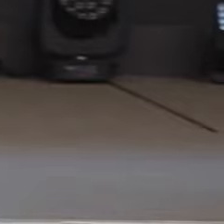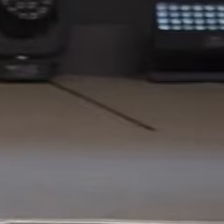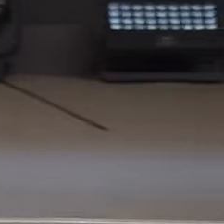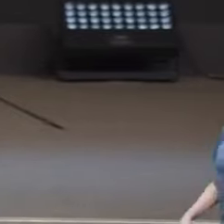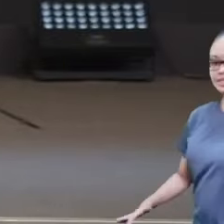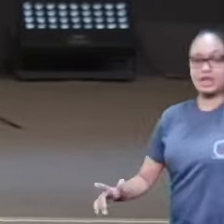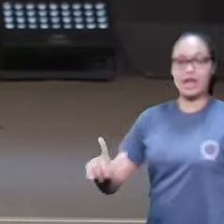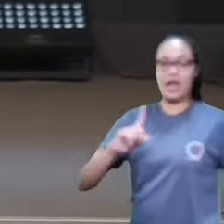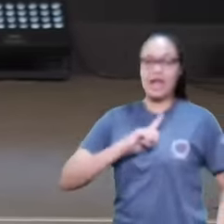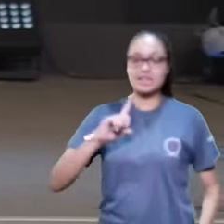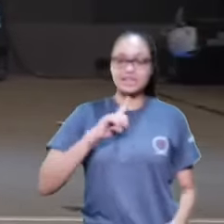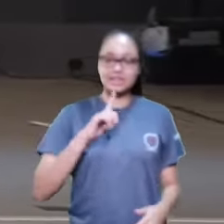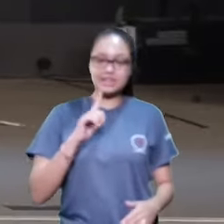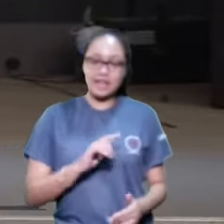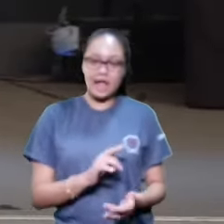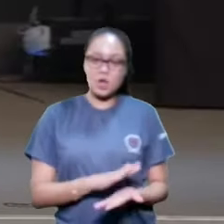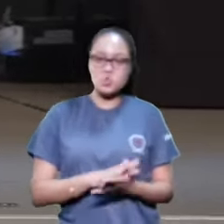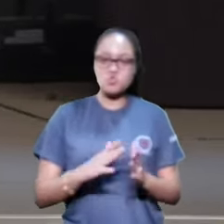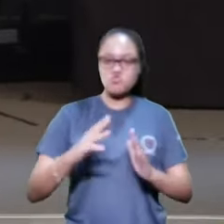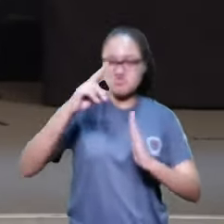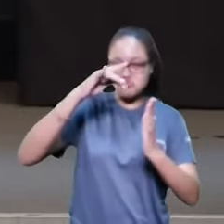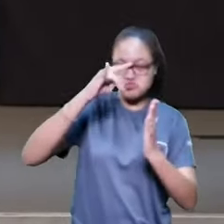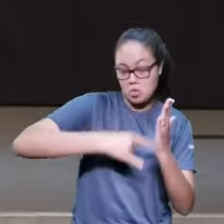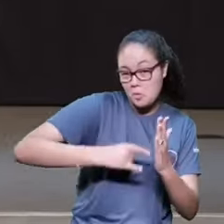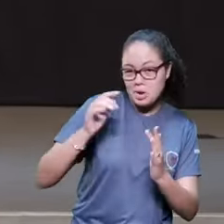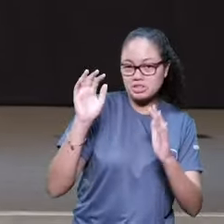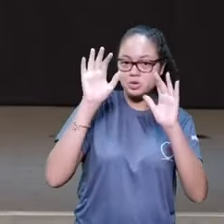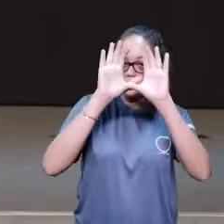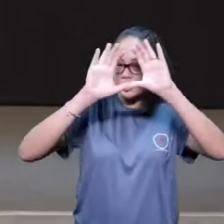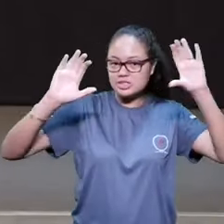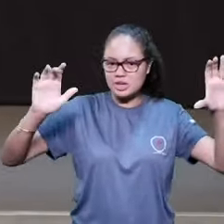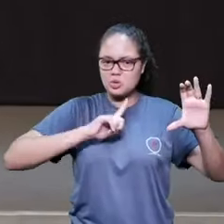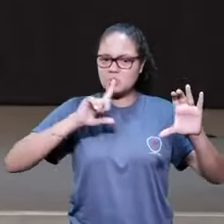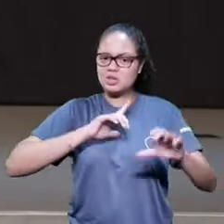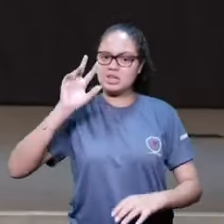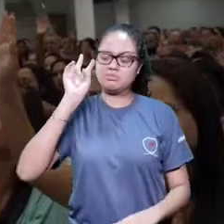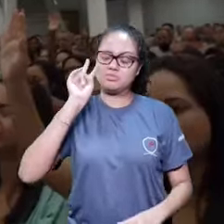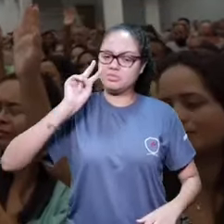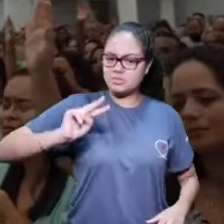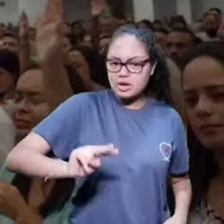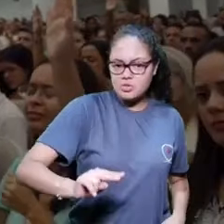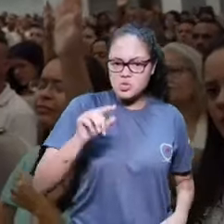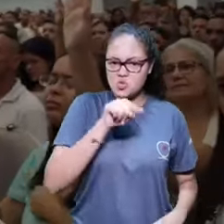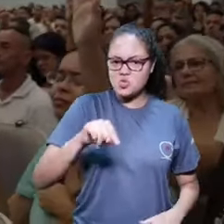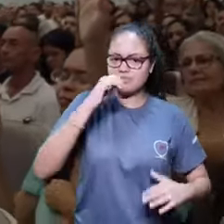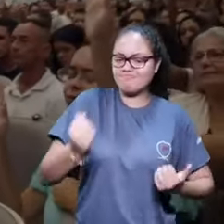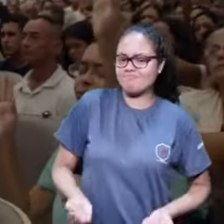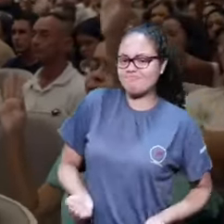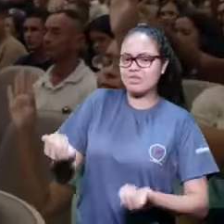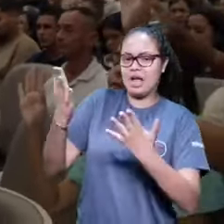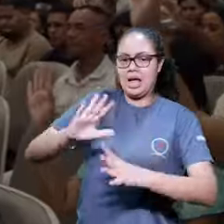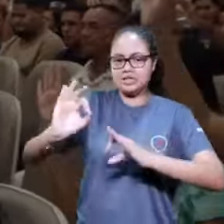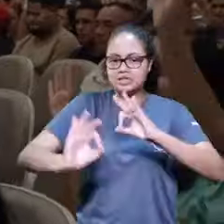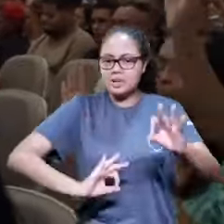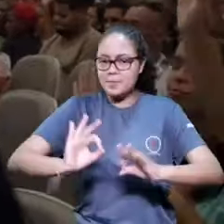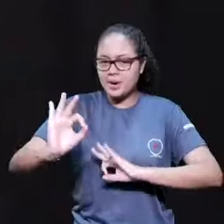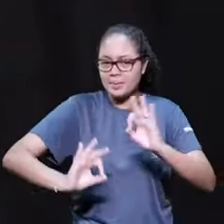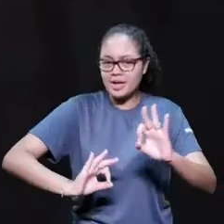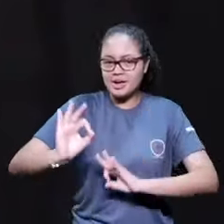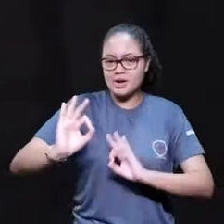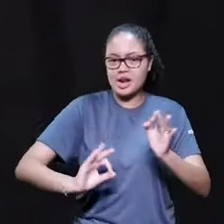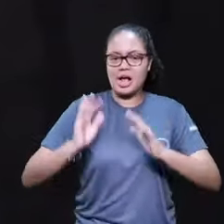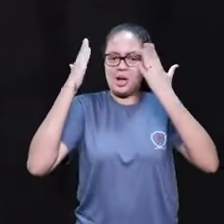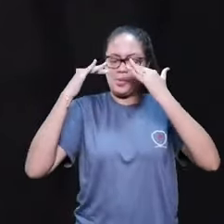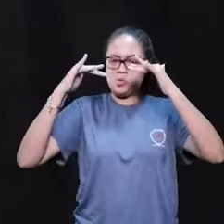Existe um registro lá em cima de um Deus que viu o que você entregou. E se prepare, quando o